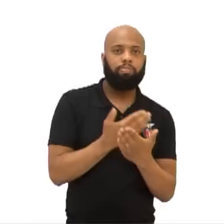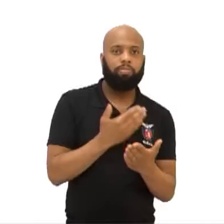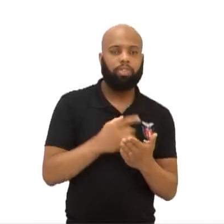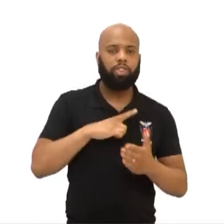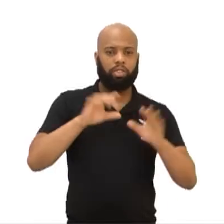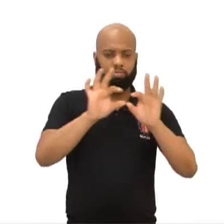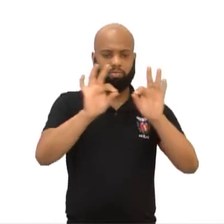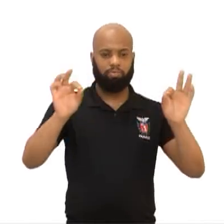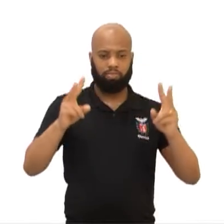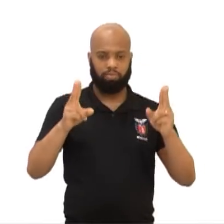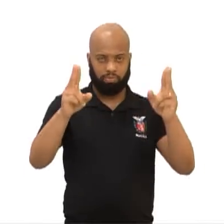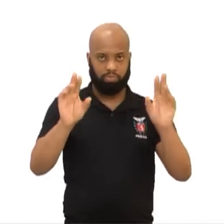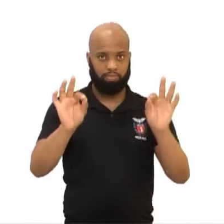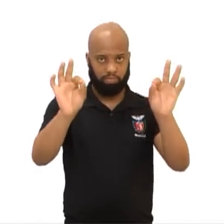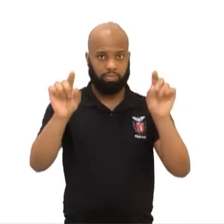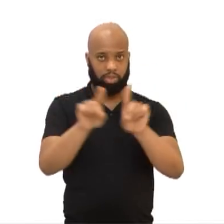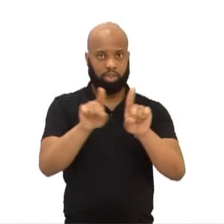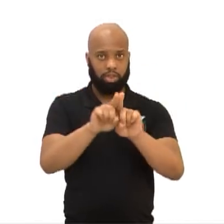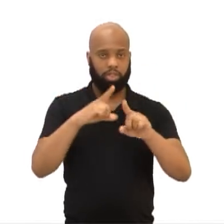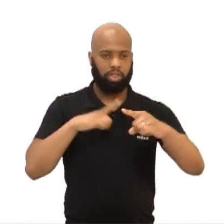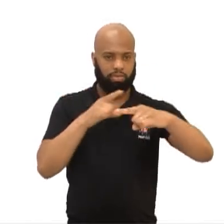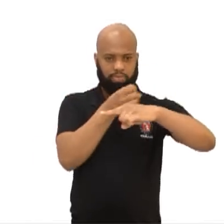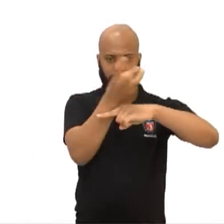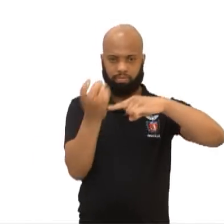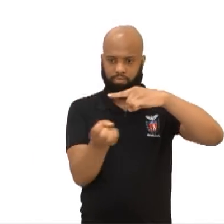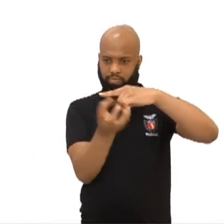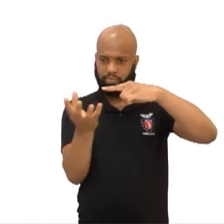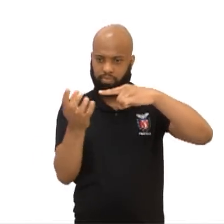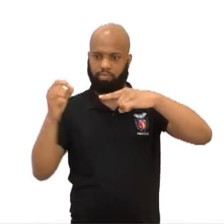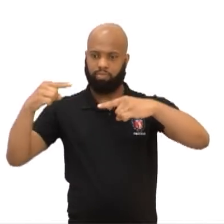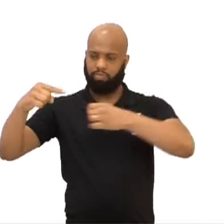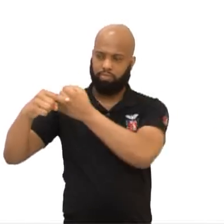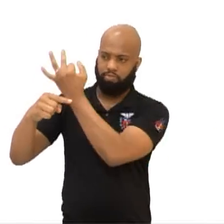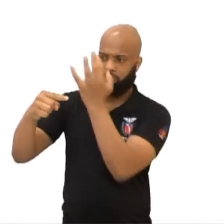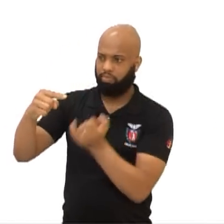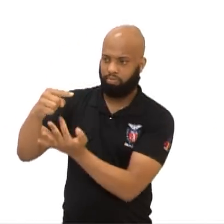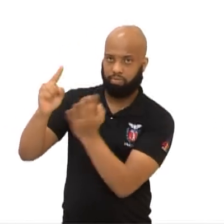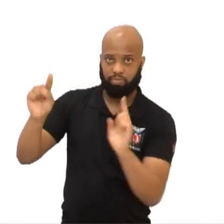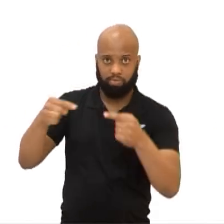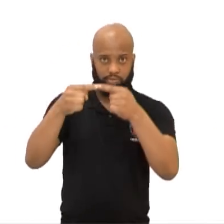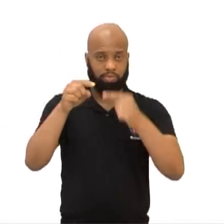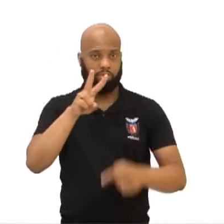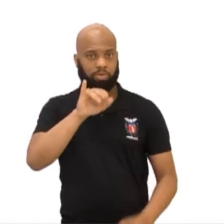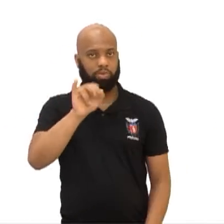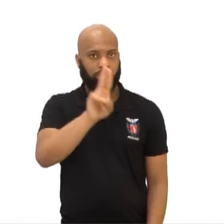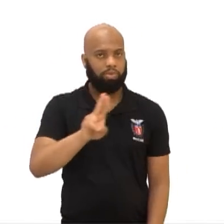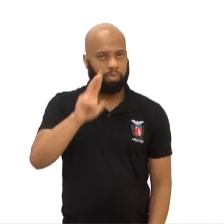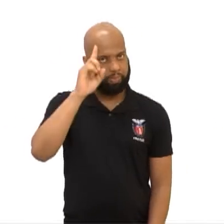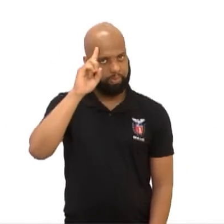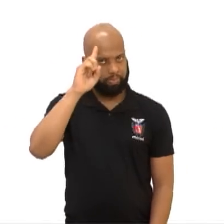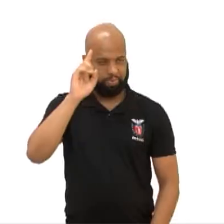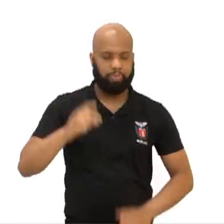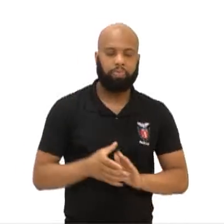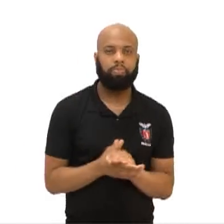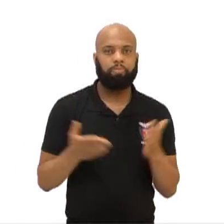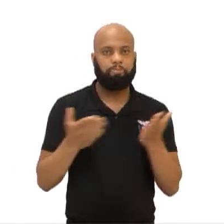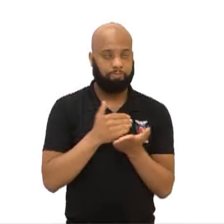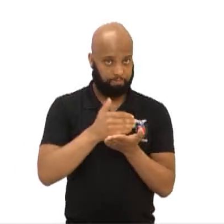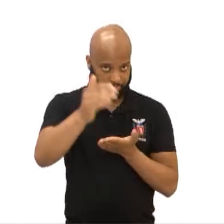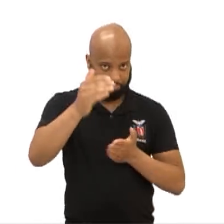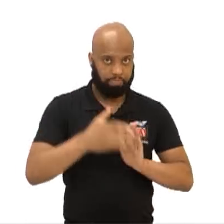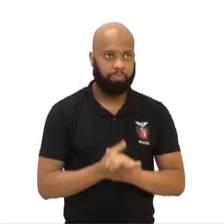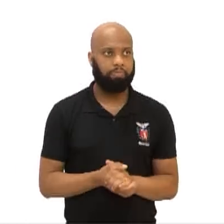segmentos proporcionais, razão e proporção, onde podemos aplicar em nosso dia a dia, tá bom? Vamos lá